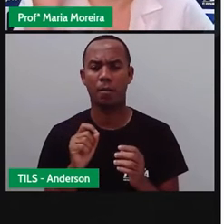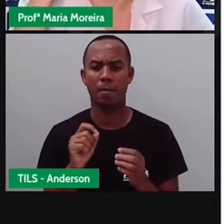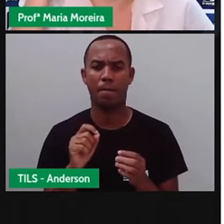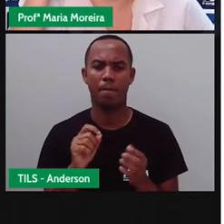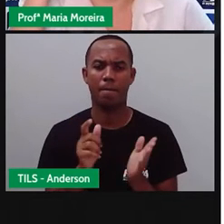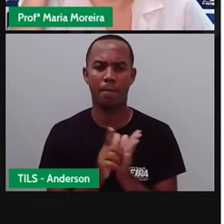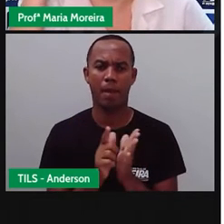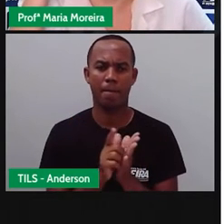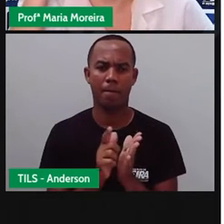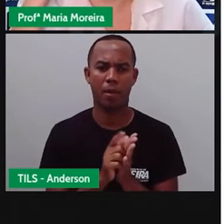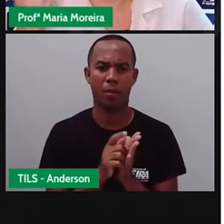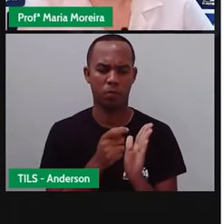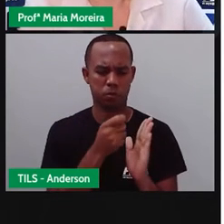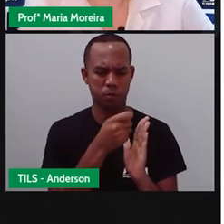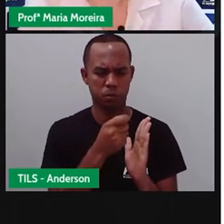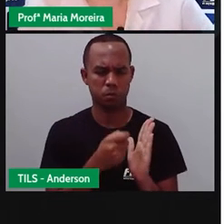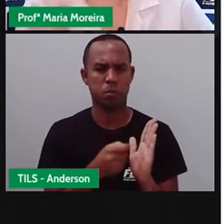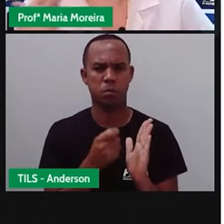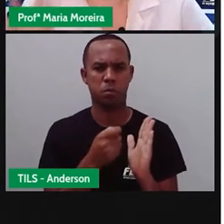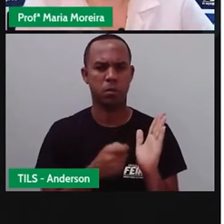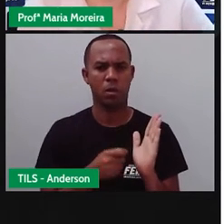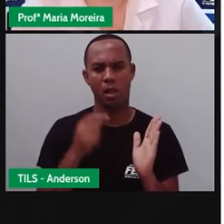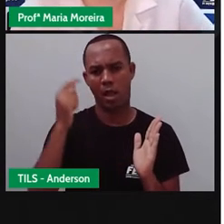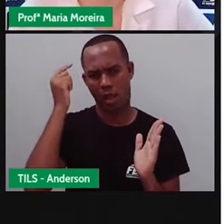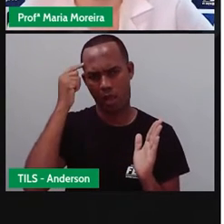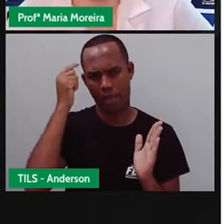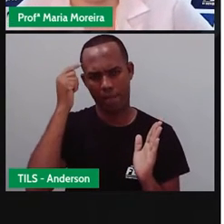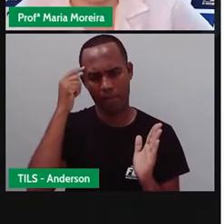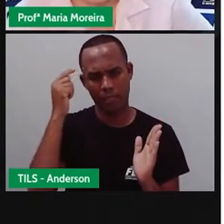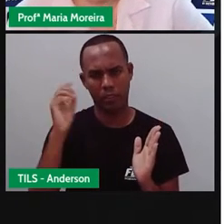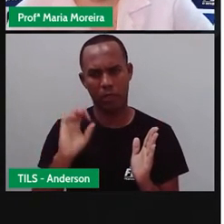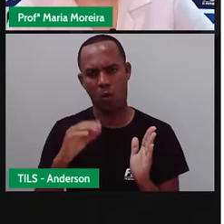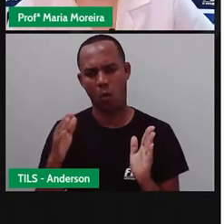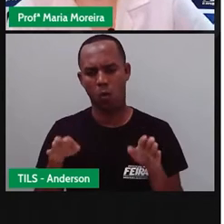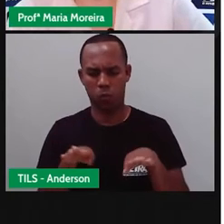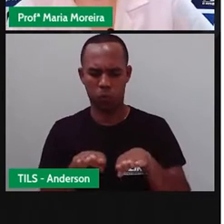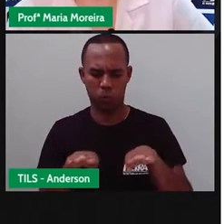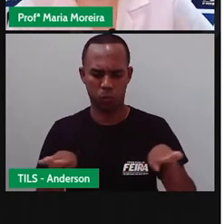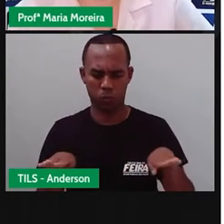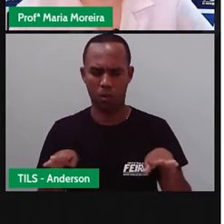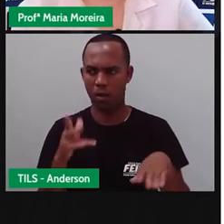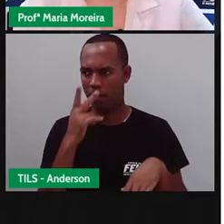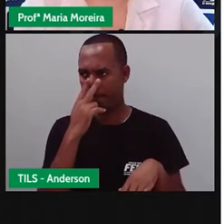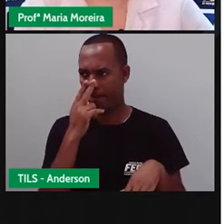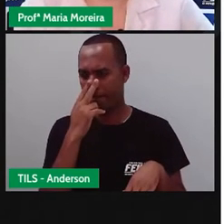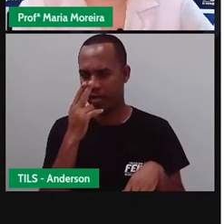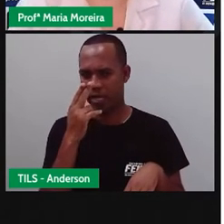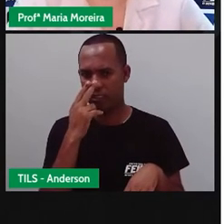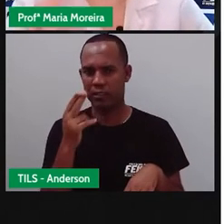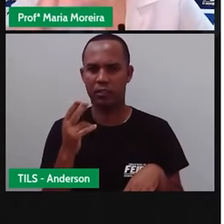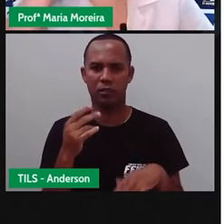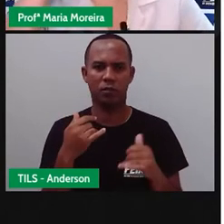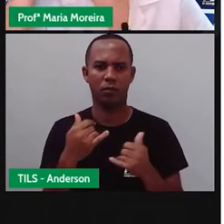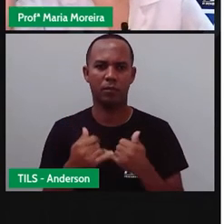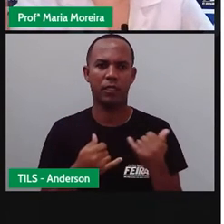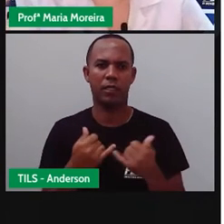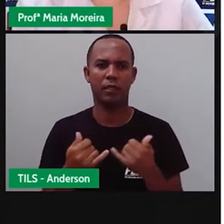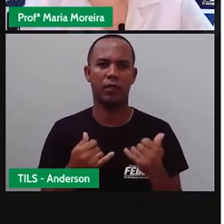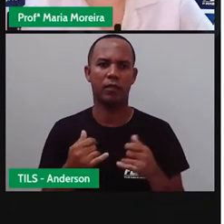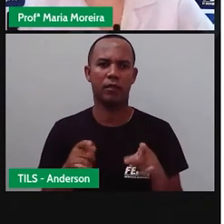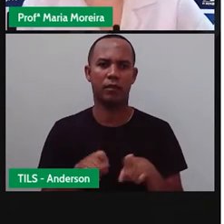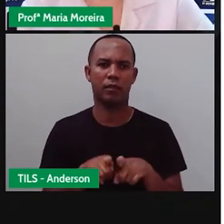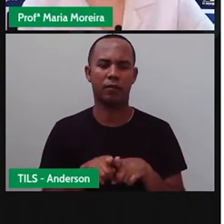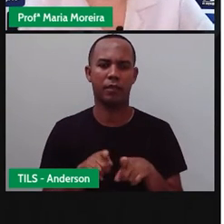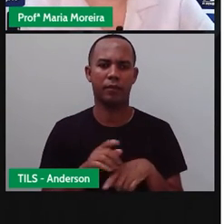em papel eles fazem os cálculos aonde na cabeça ou em tabuleiros parecidos com o jogo e Eis que aquele